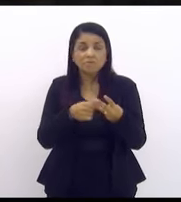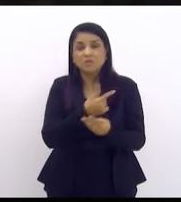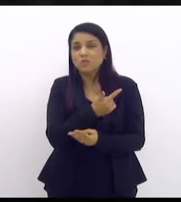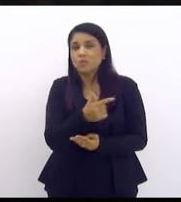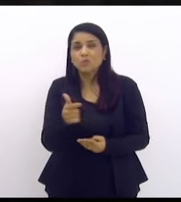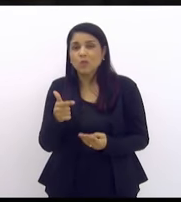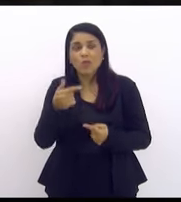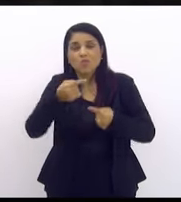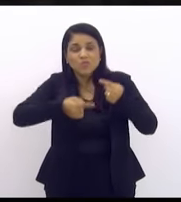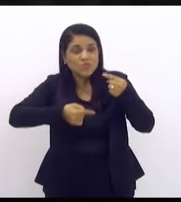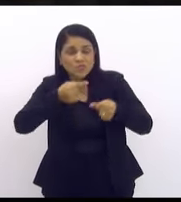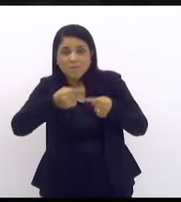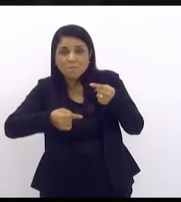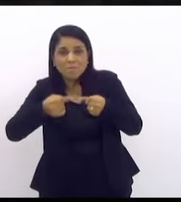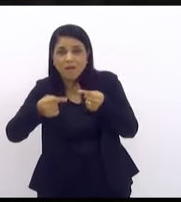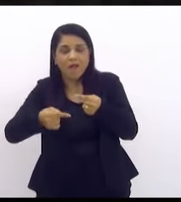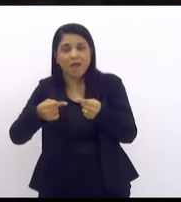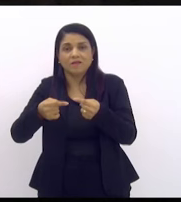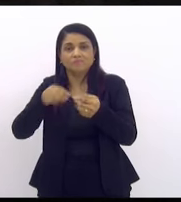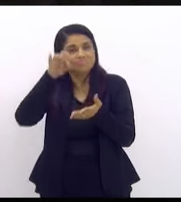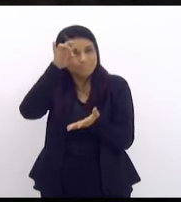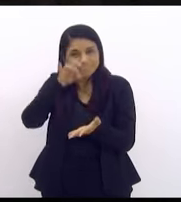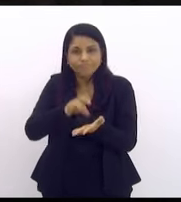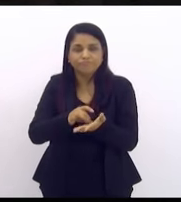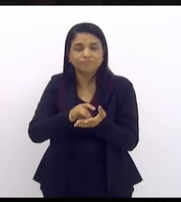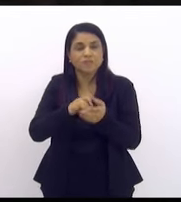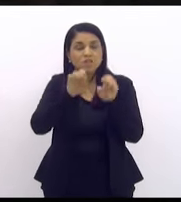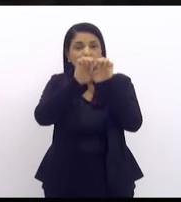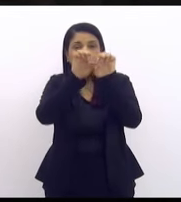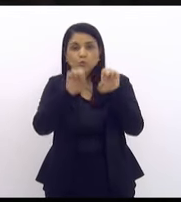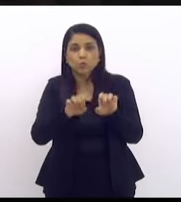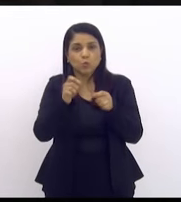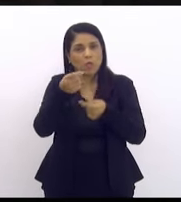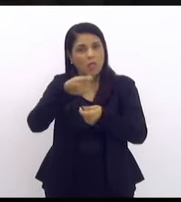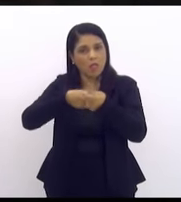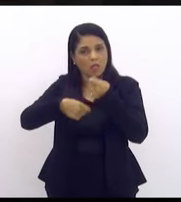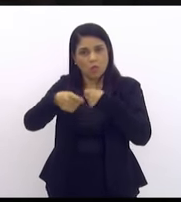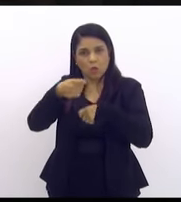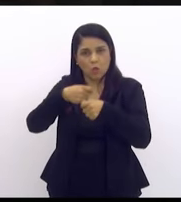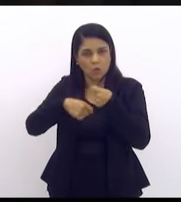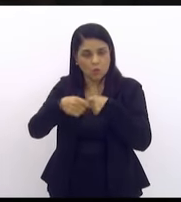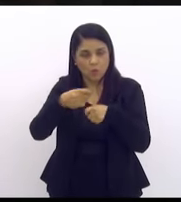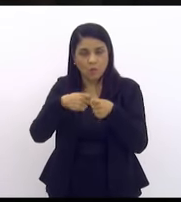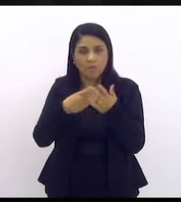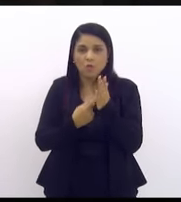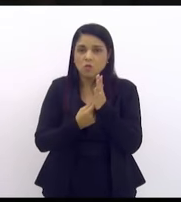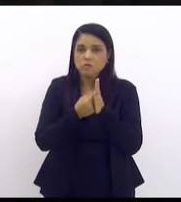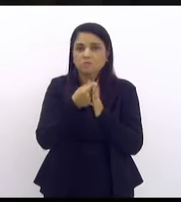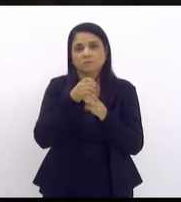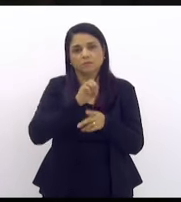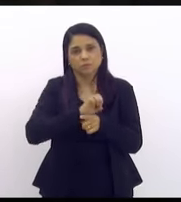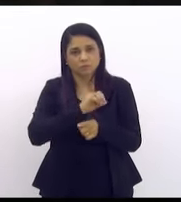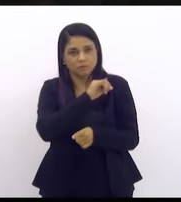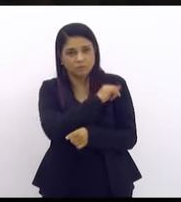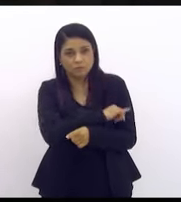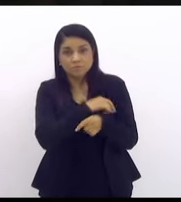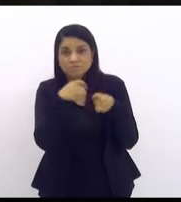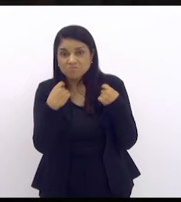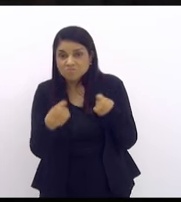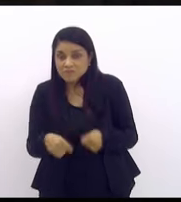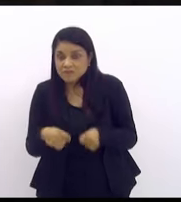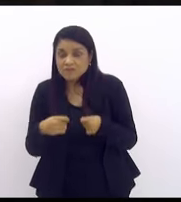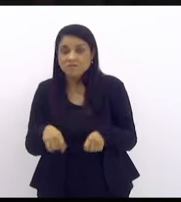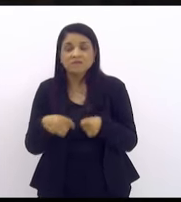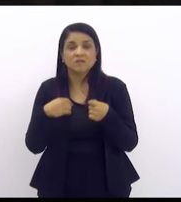um debate de fundo maior sobre a estrutura econômica e orçamentária do nosso Estado. E aí eu acho que eu quero